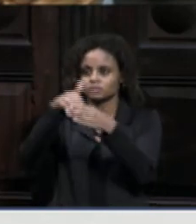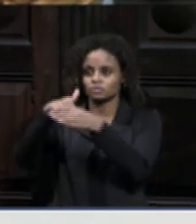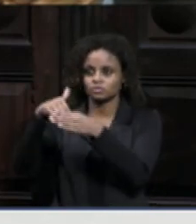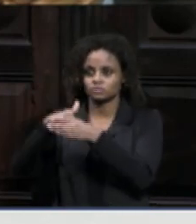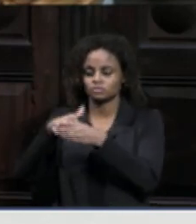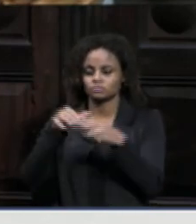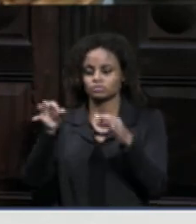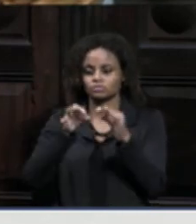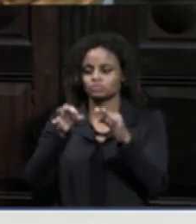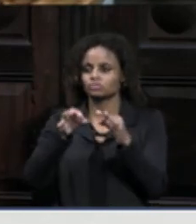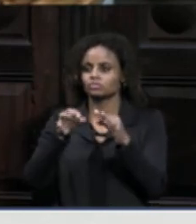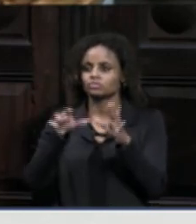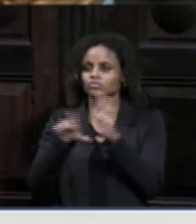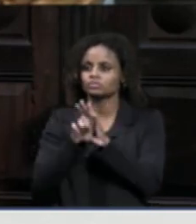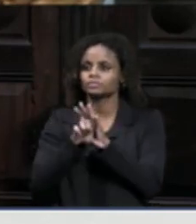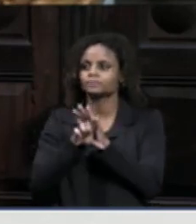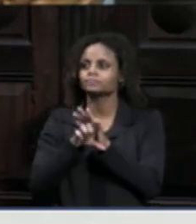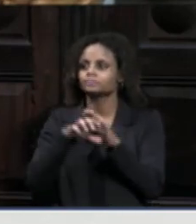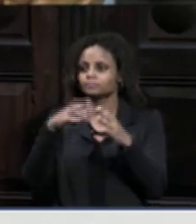aprovado, vai à publicação.